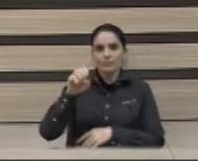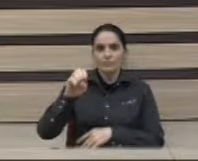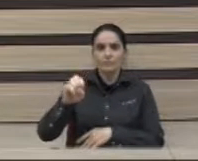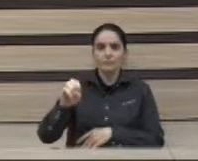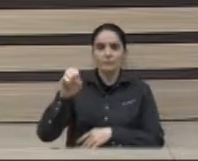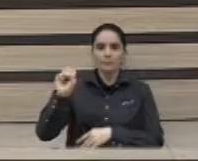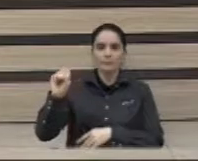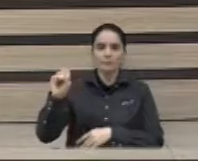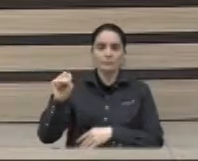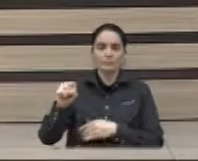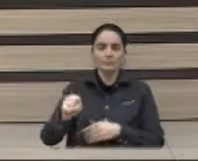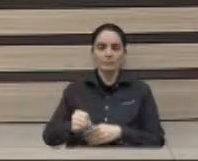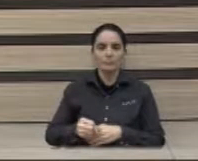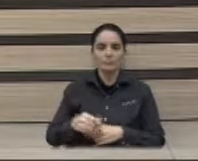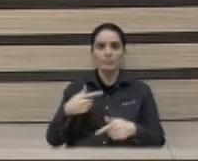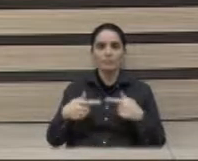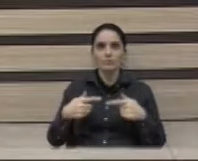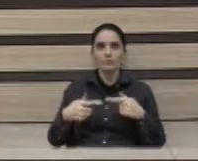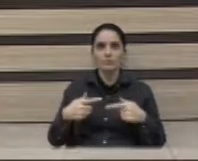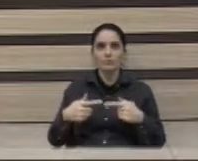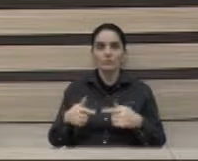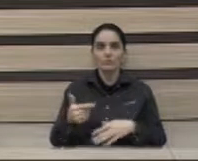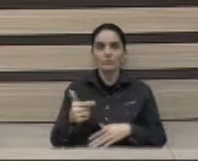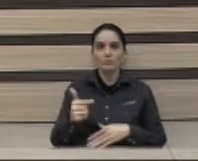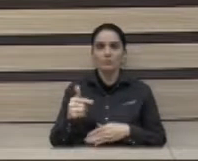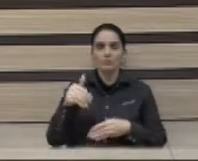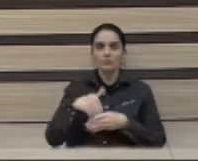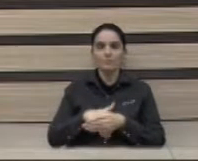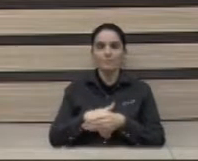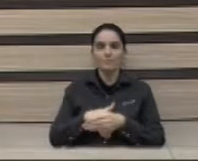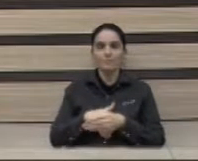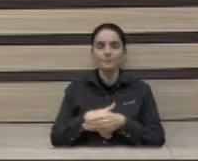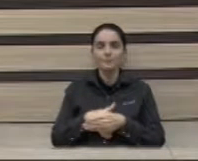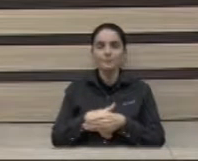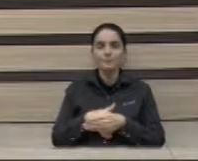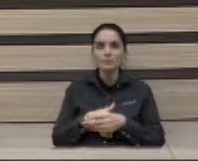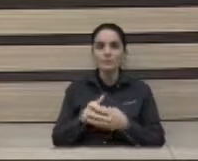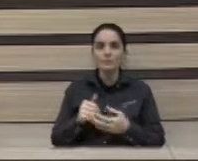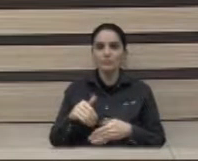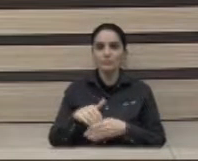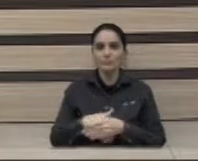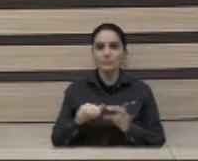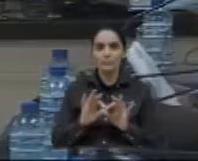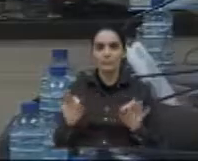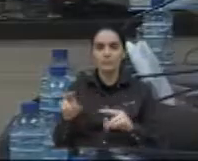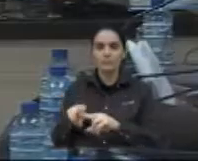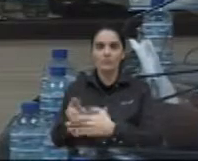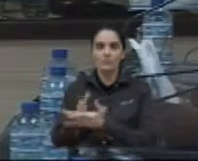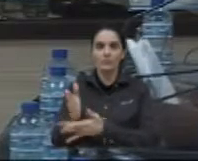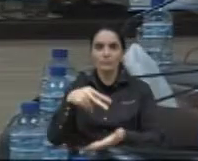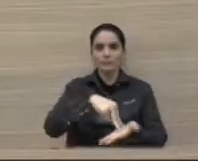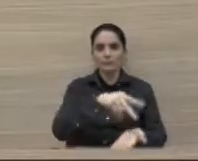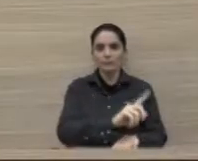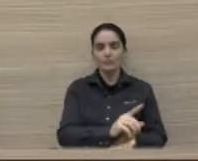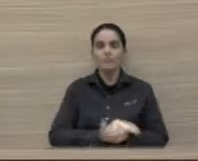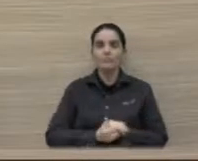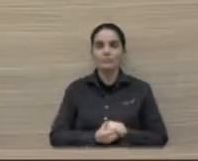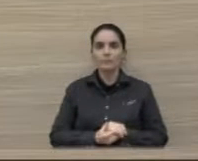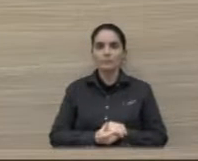708/2016 continua em discussão. Não havendo mais quem queira discutir, vai à votação. A votação é simbólica. Os sentados aprovam e os de pé